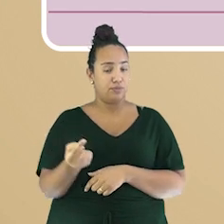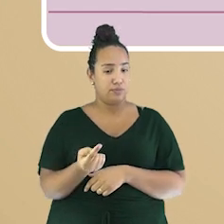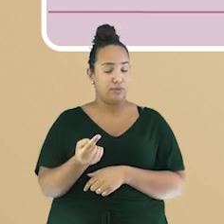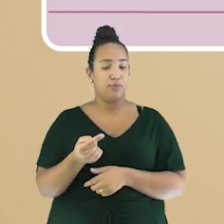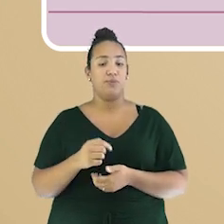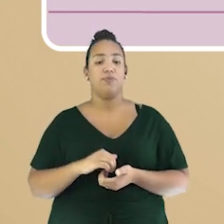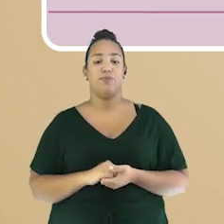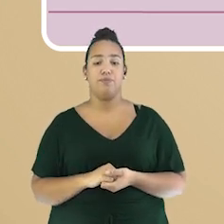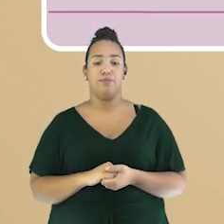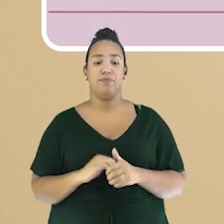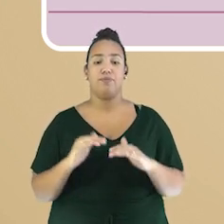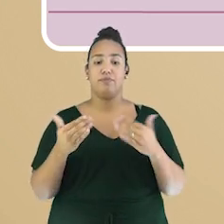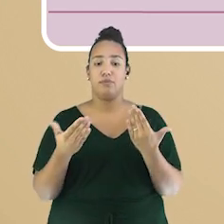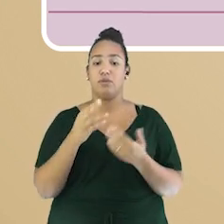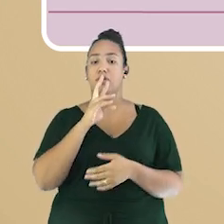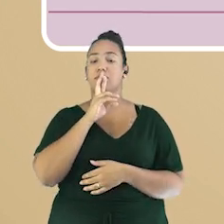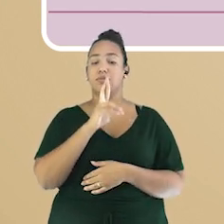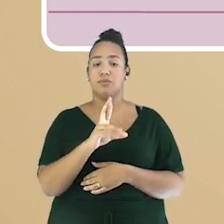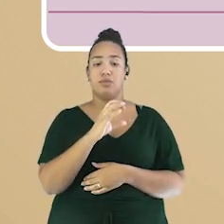o resultado será